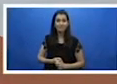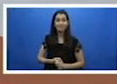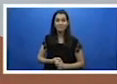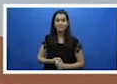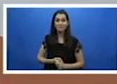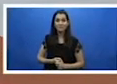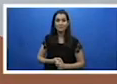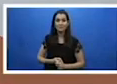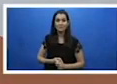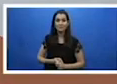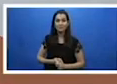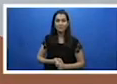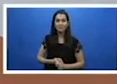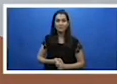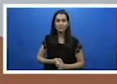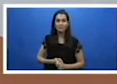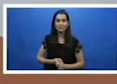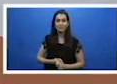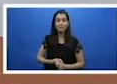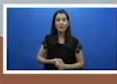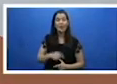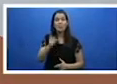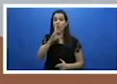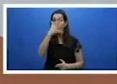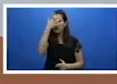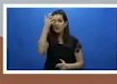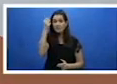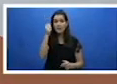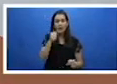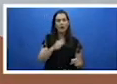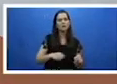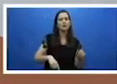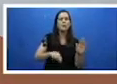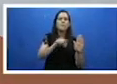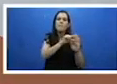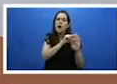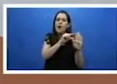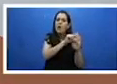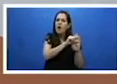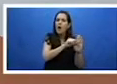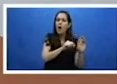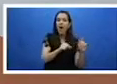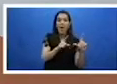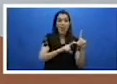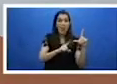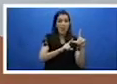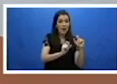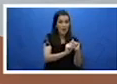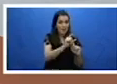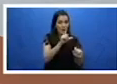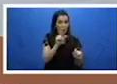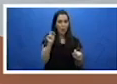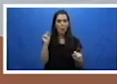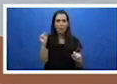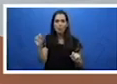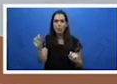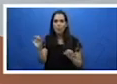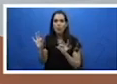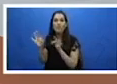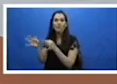Então, parágrafo, letra maiúscula, ponto final. Ok?